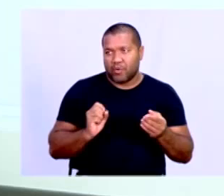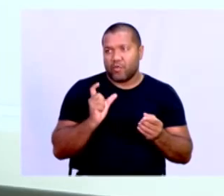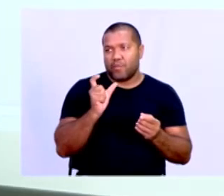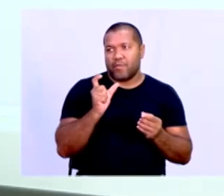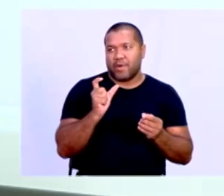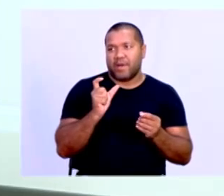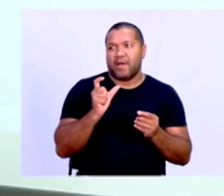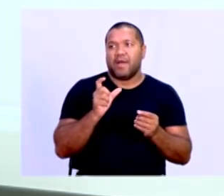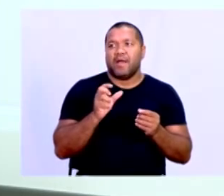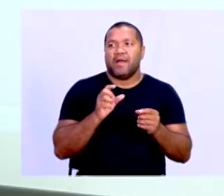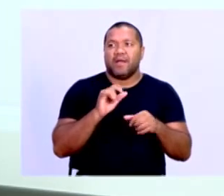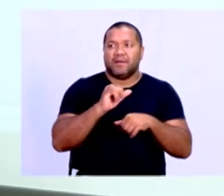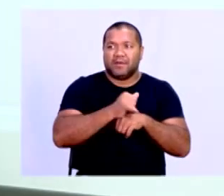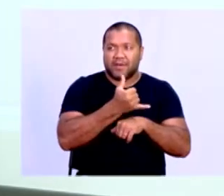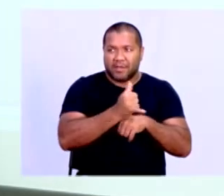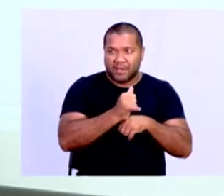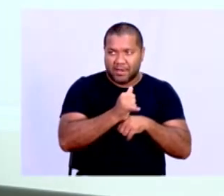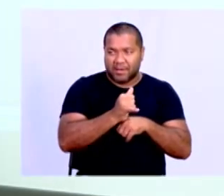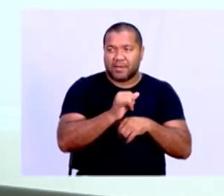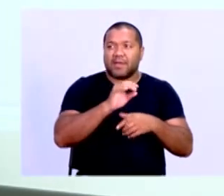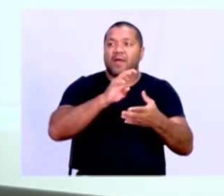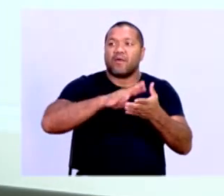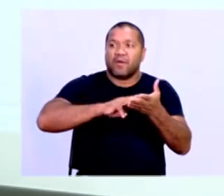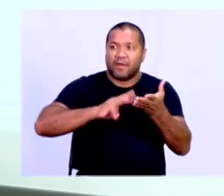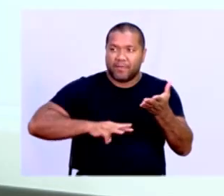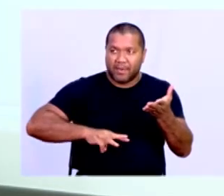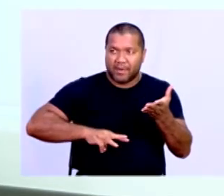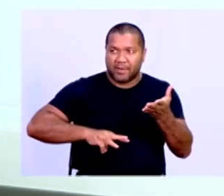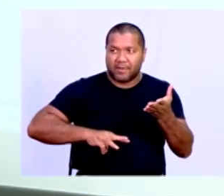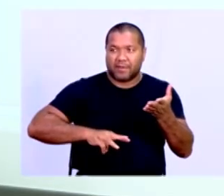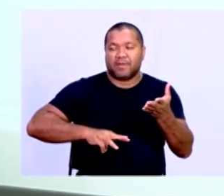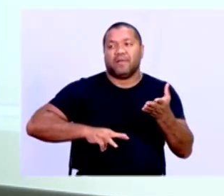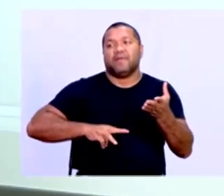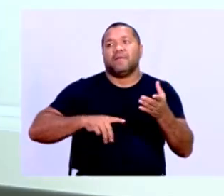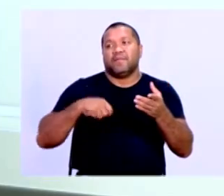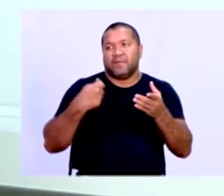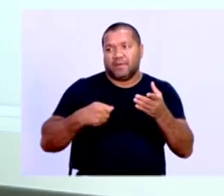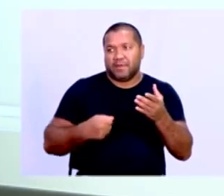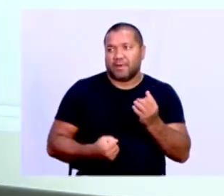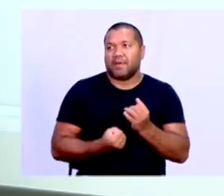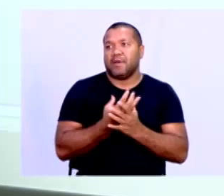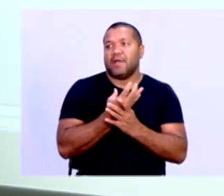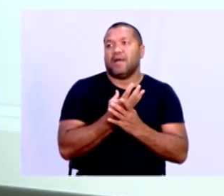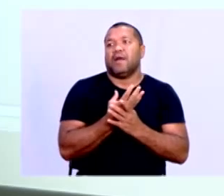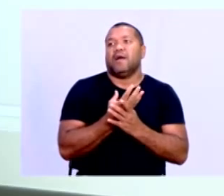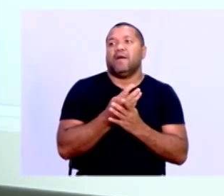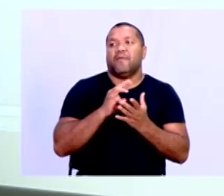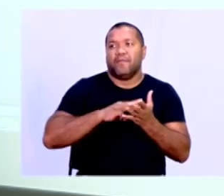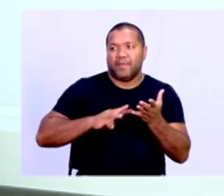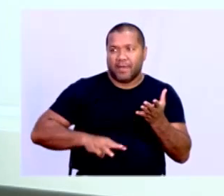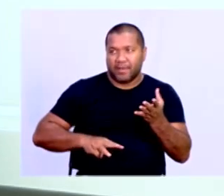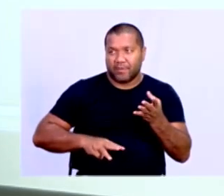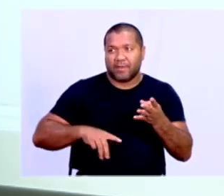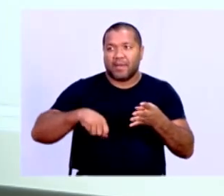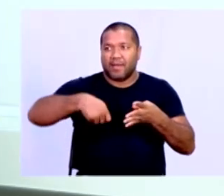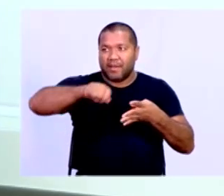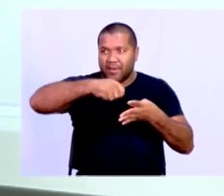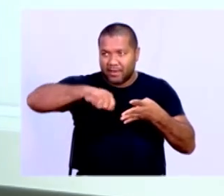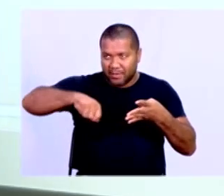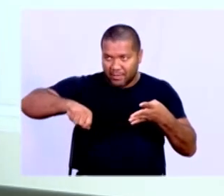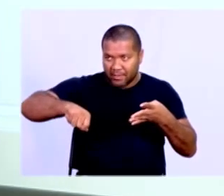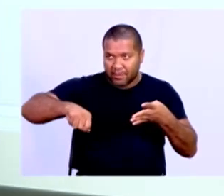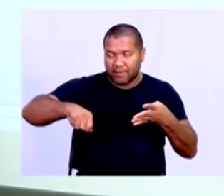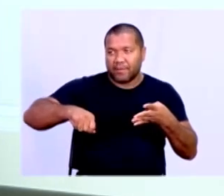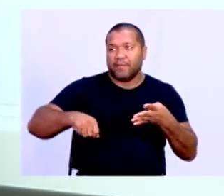então eu crio apenas um método, que será o método escrever. Então, cada uma vai atribuir o método